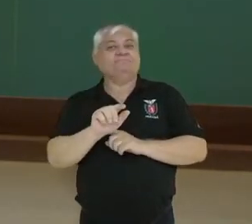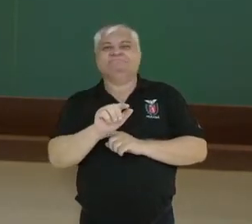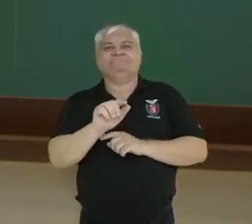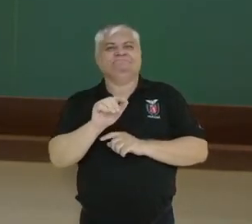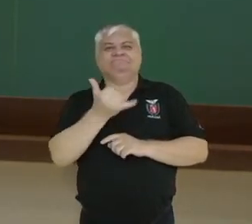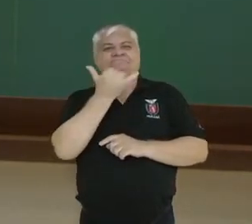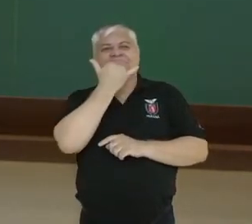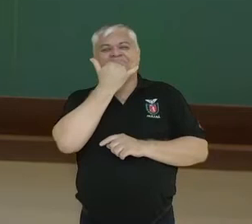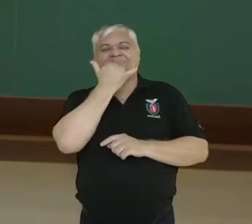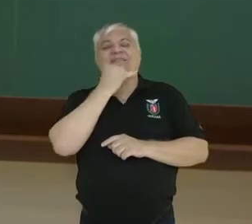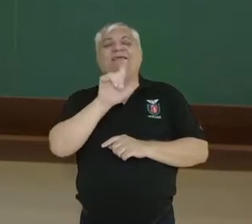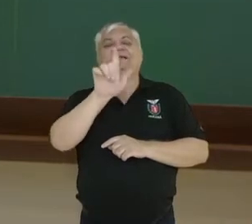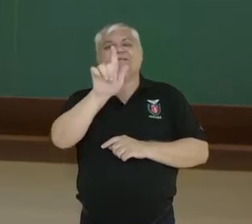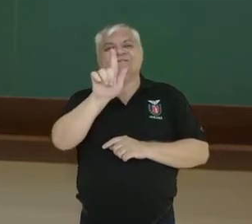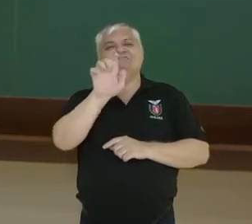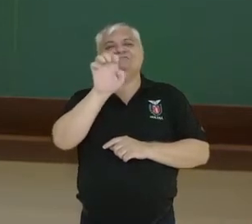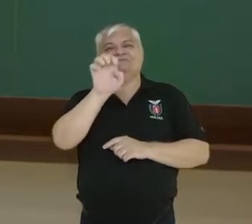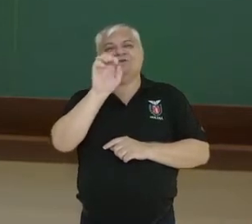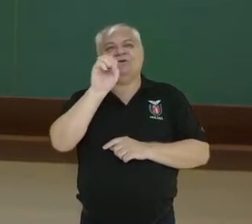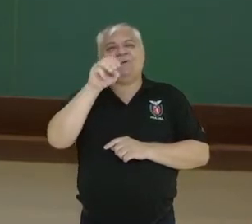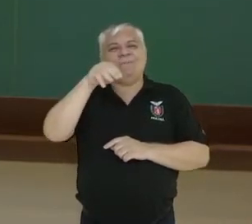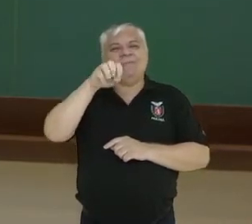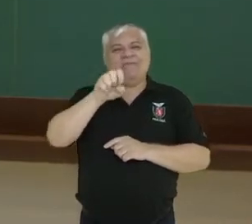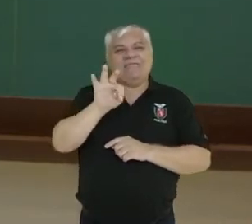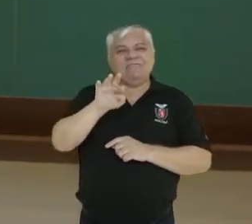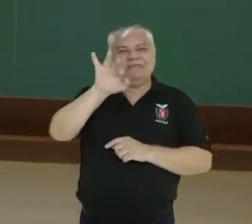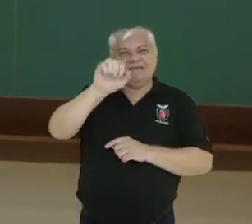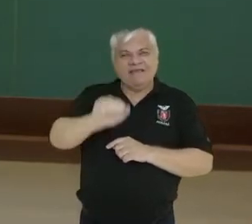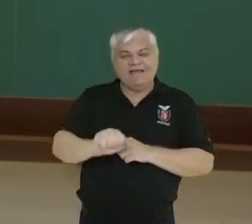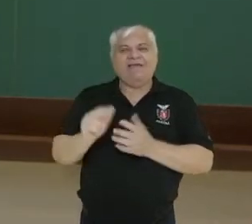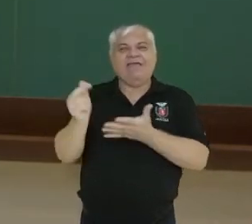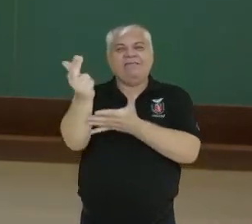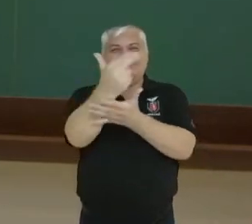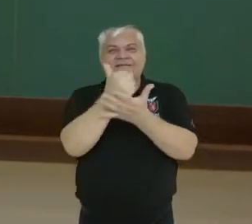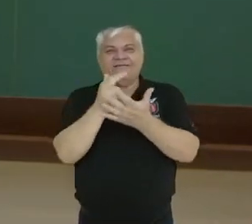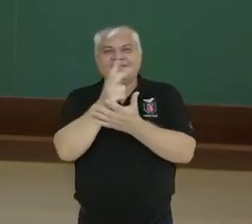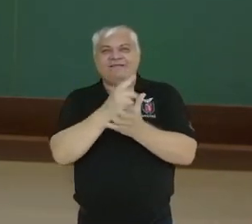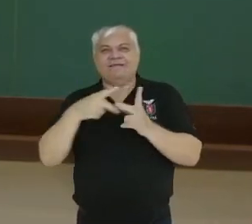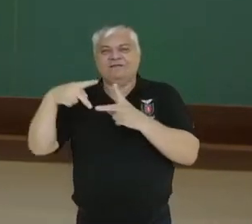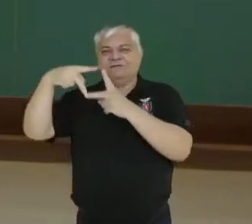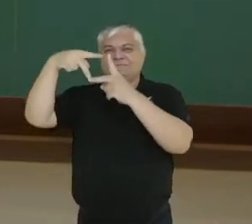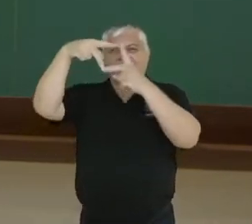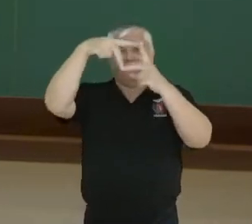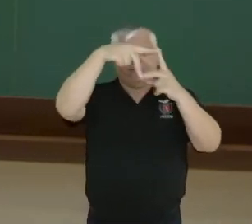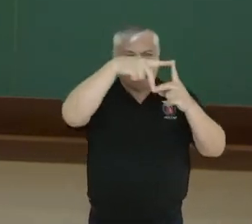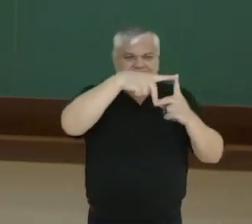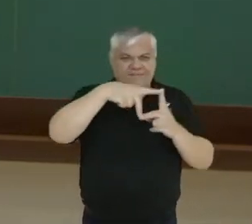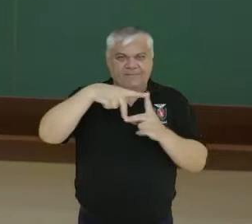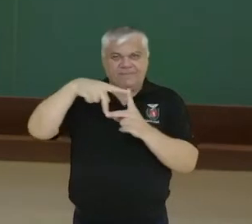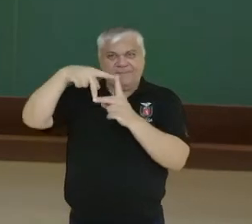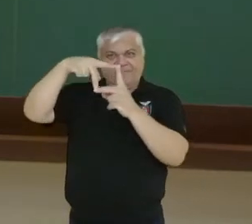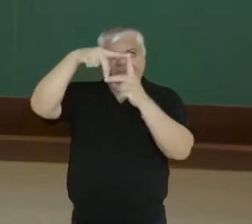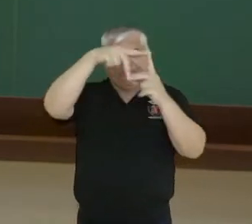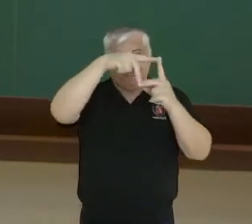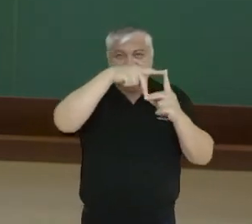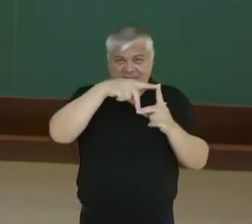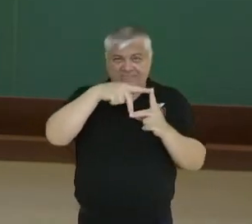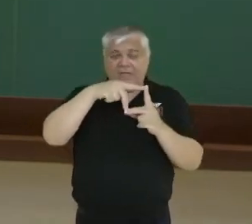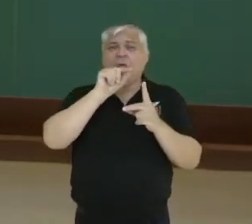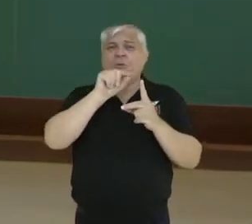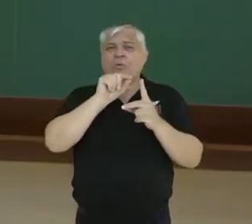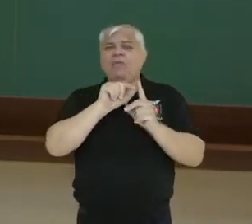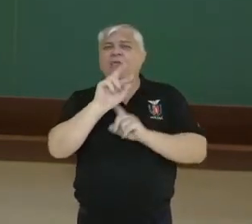A geométrica tem a ver com desenhos, né? Então nós determinamos a área sobre a hipotenusa e a área sobre cada um dos catetos